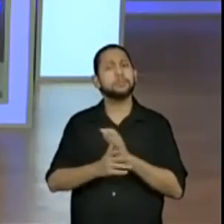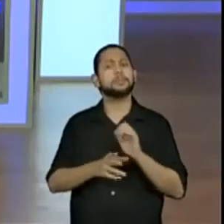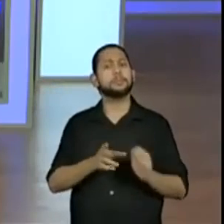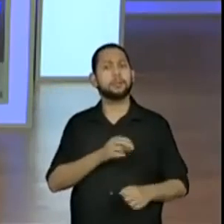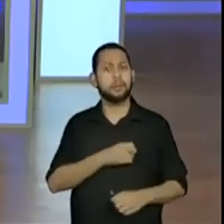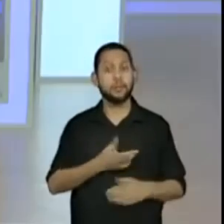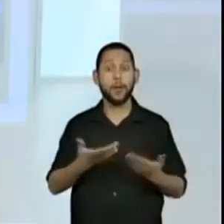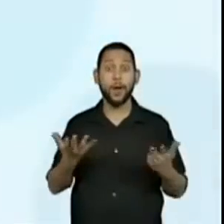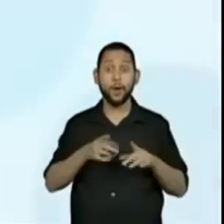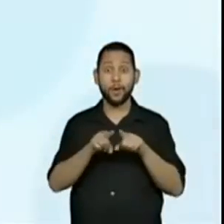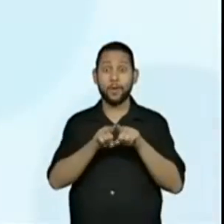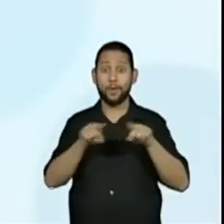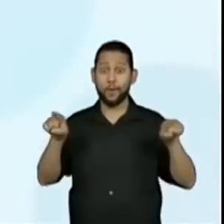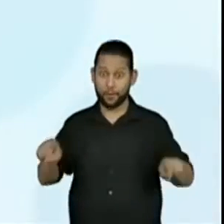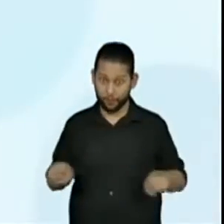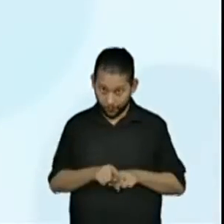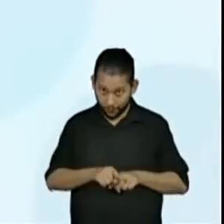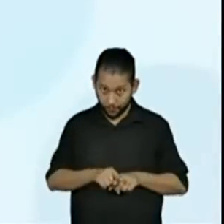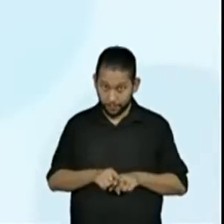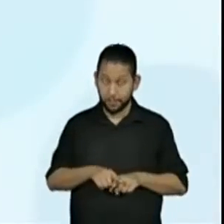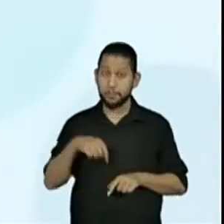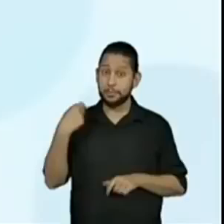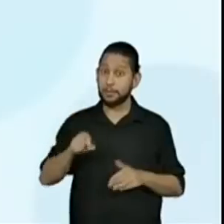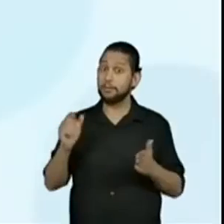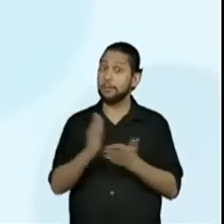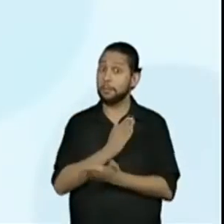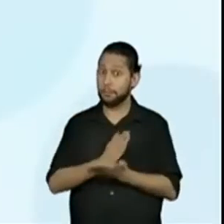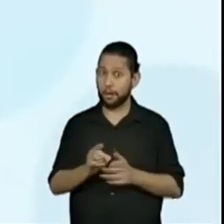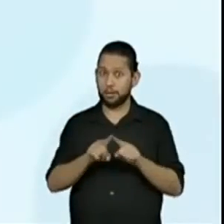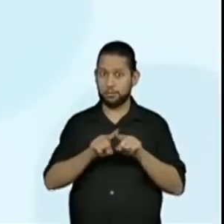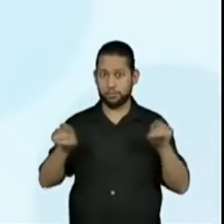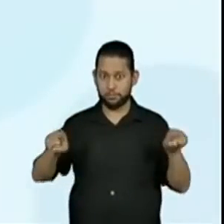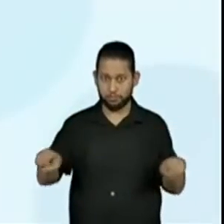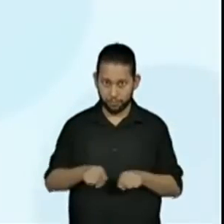em retângulos isolados também observem